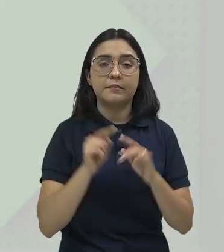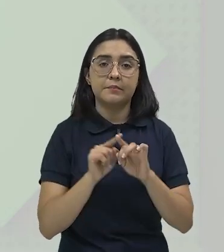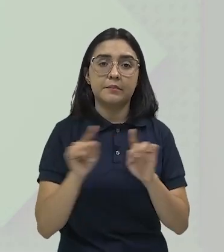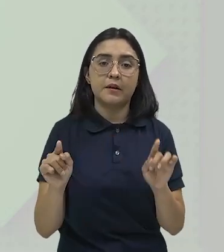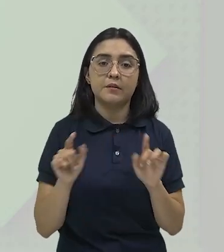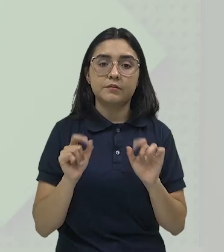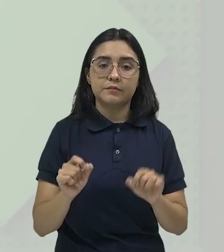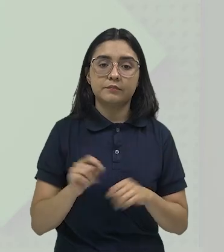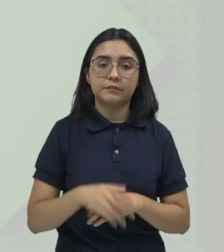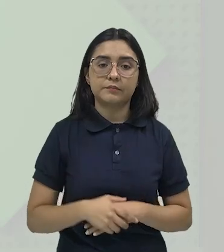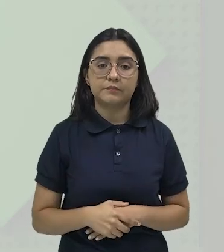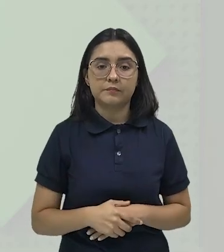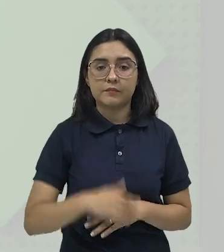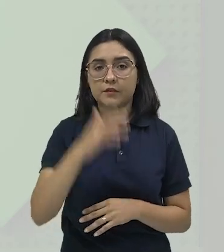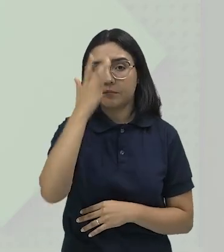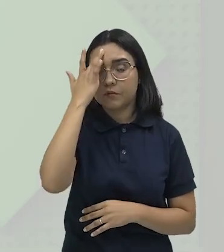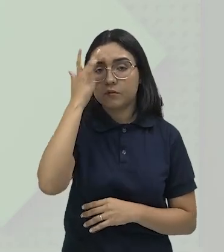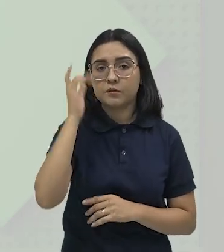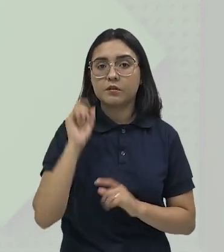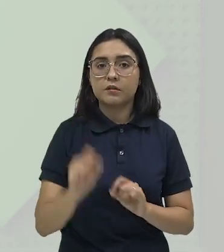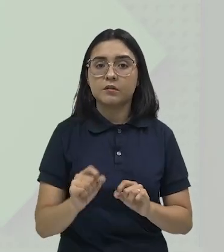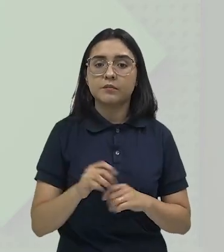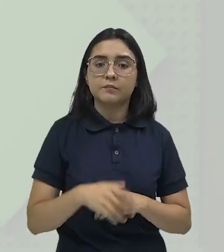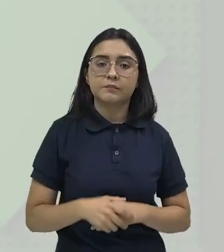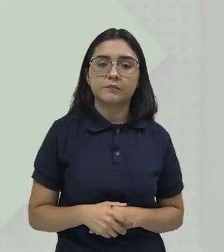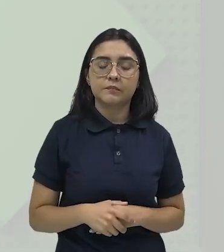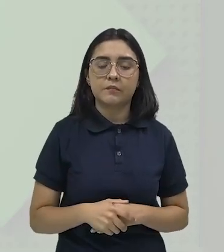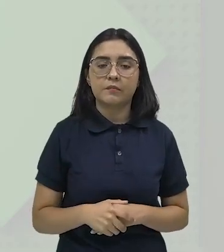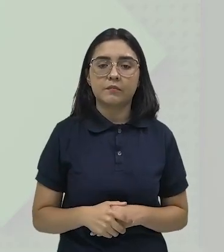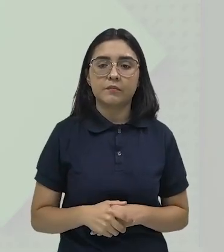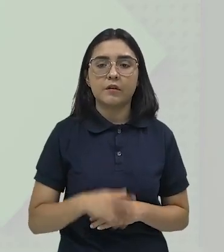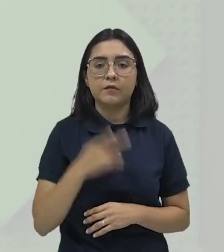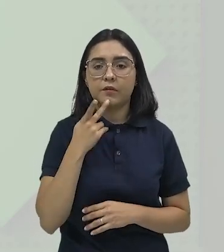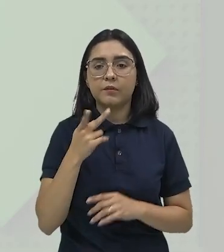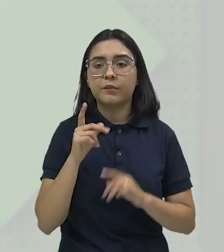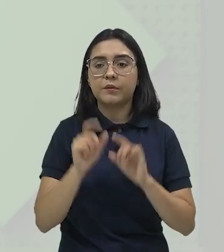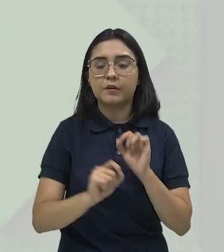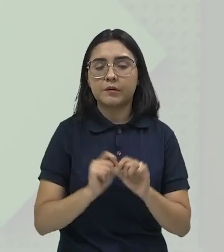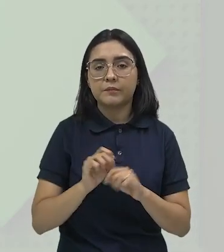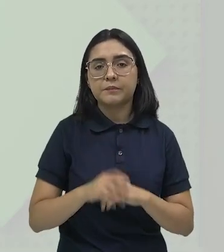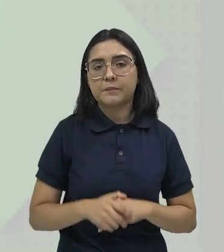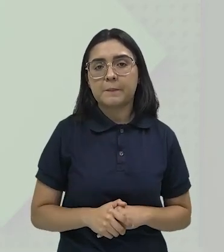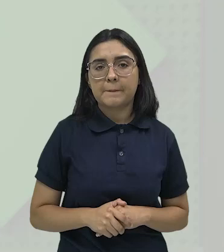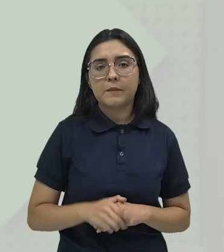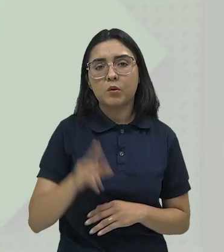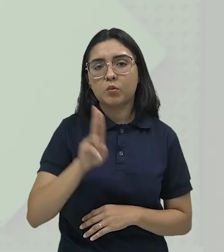mas as pessoas justificam a utilização